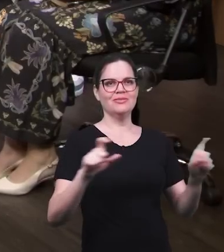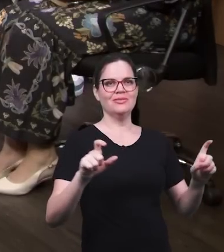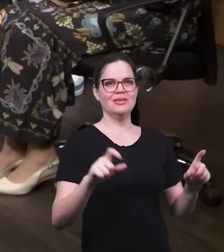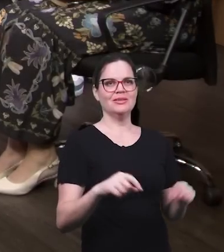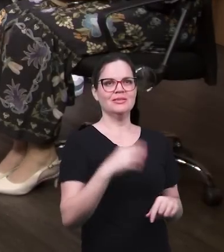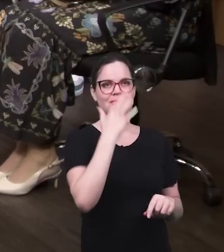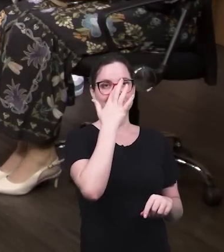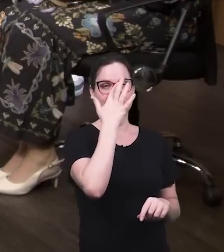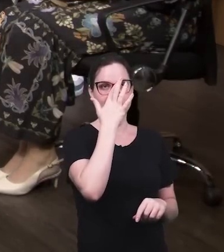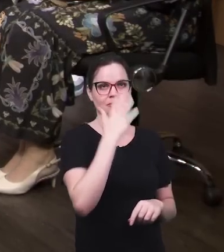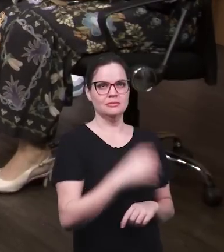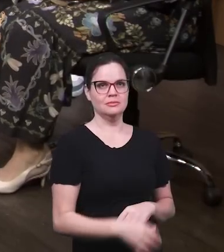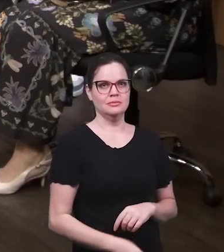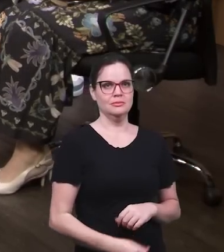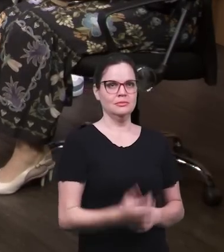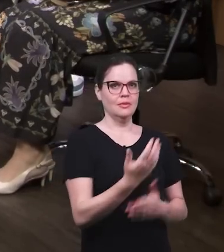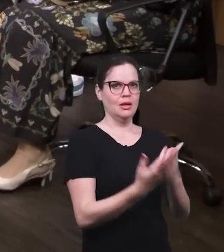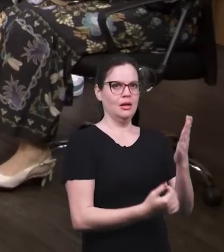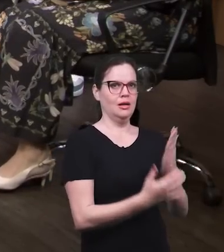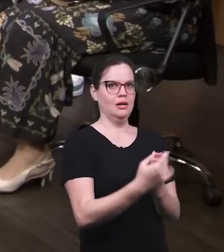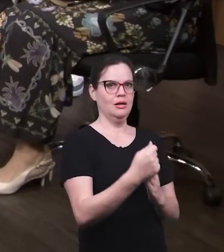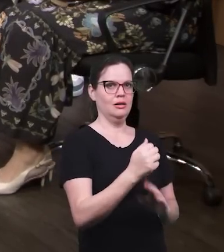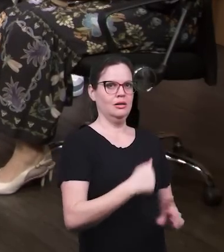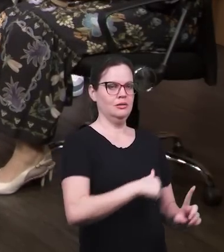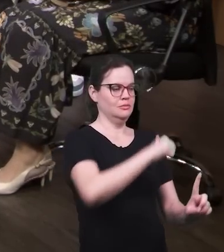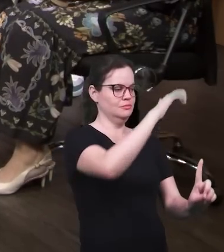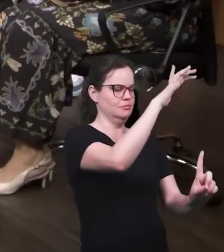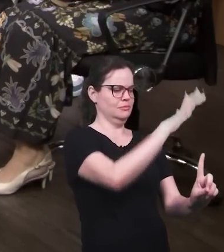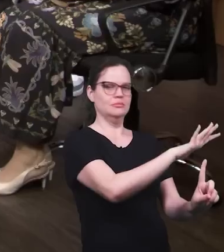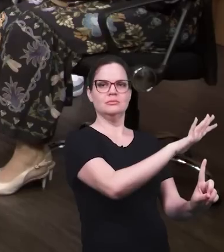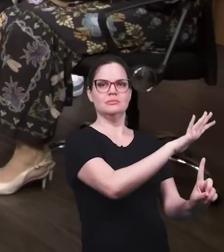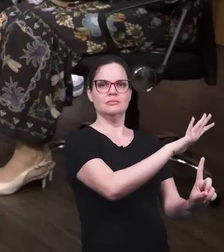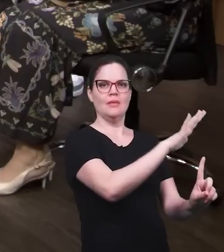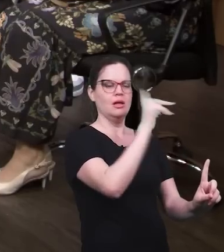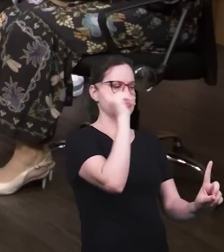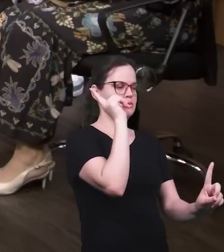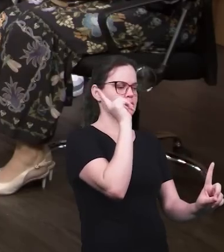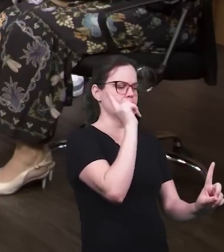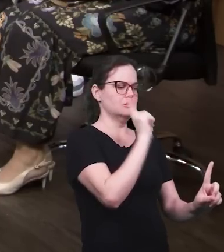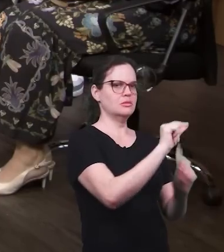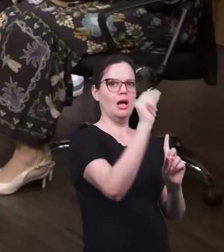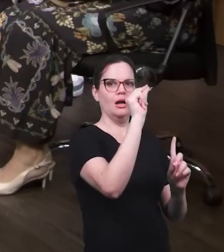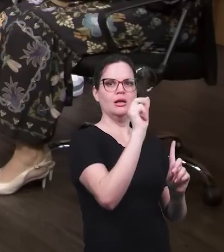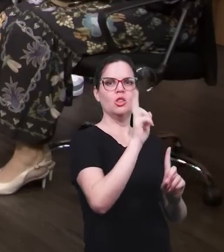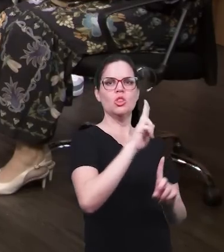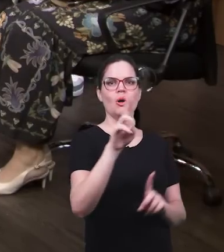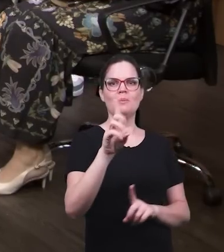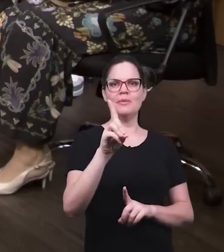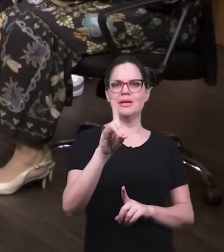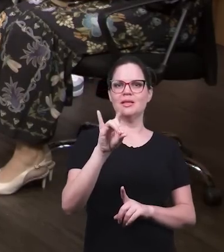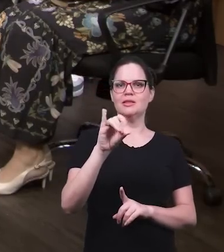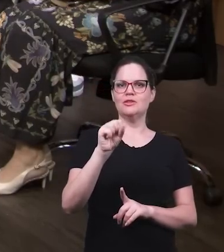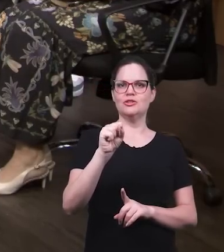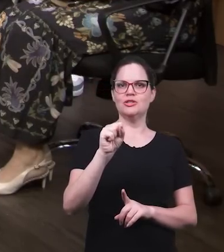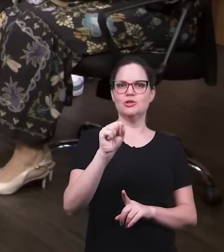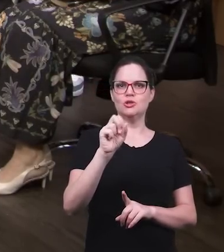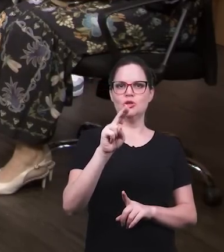usava, né? Você vai lembrar. E repreendeu Desurdino. Lembra disso? Eu lembro. Ele chamava de